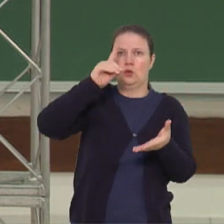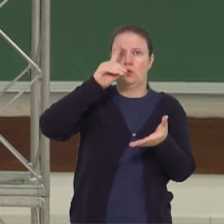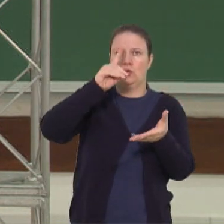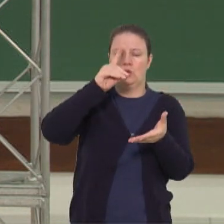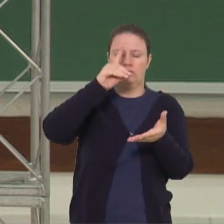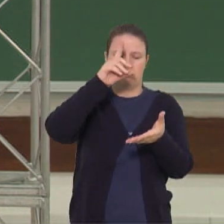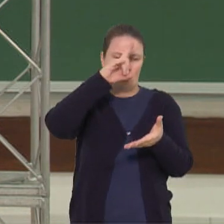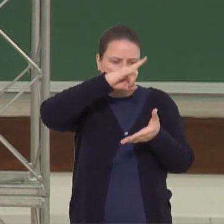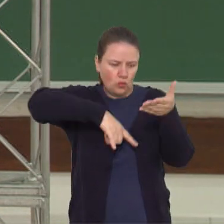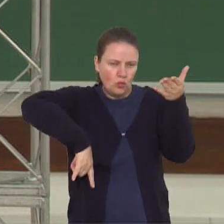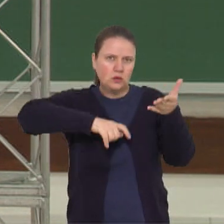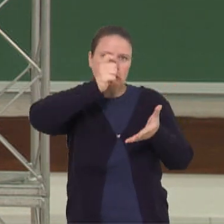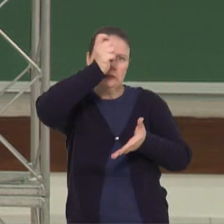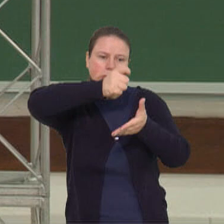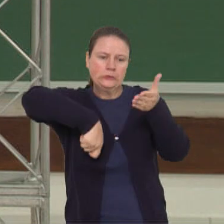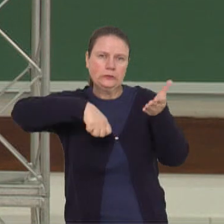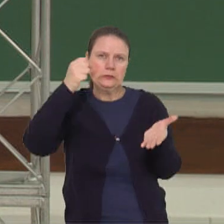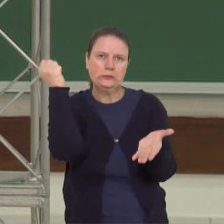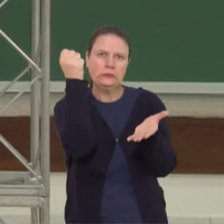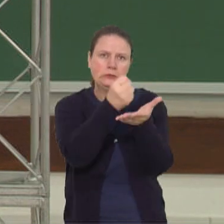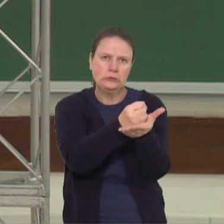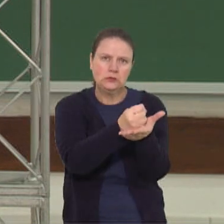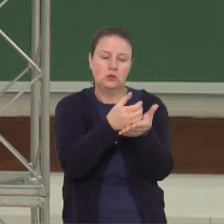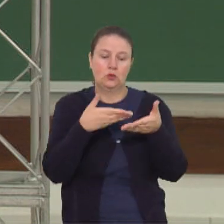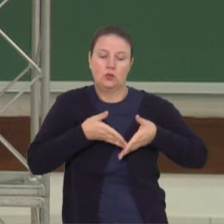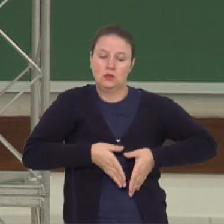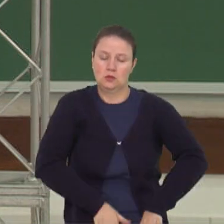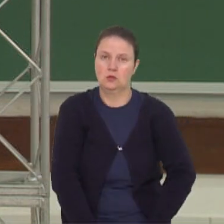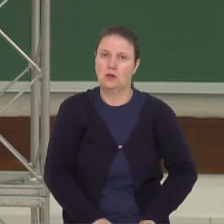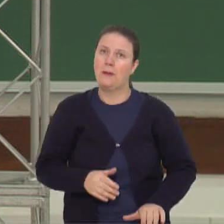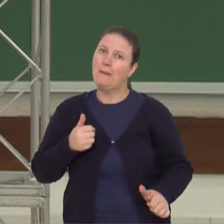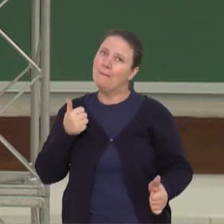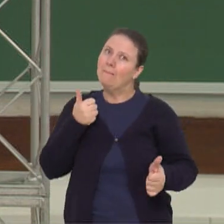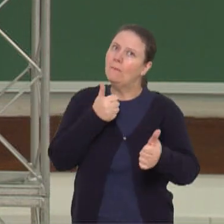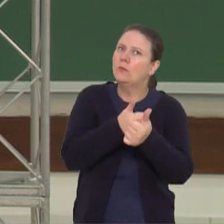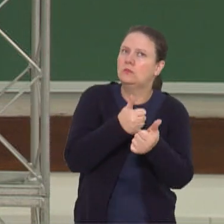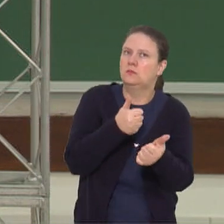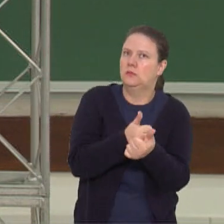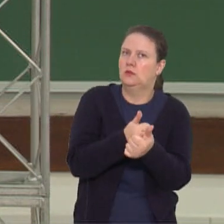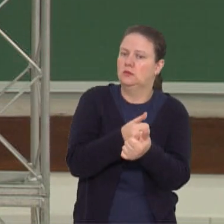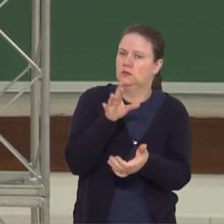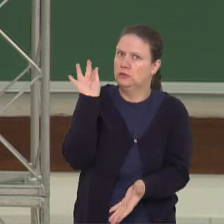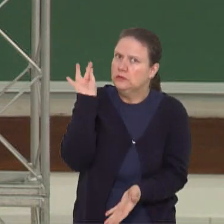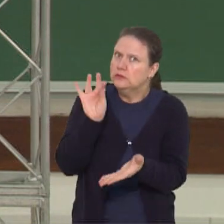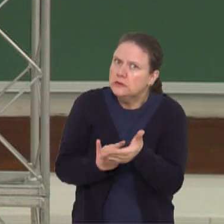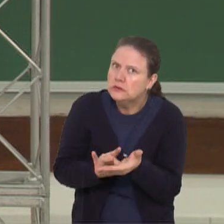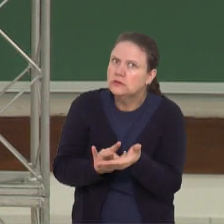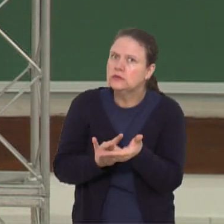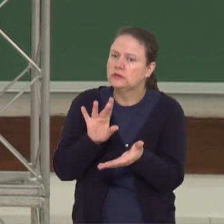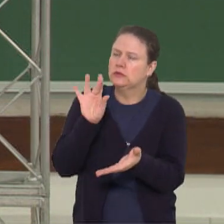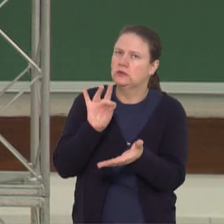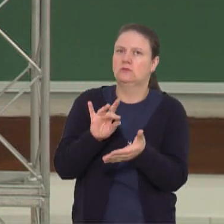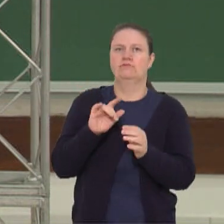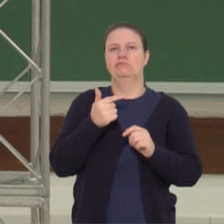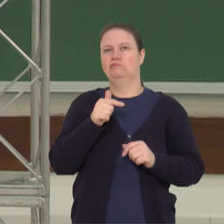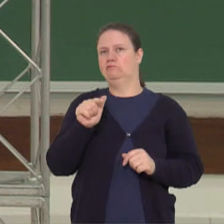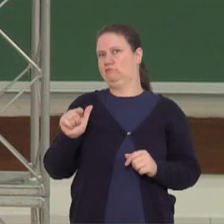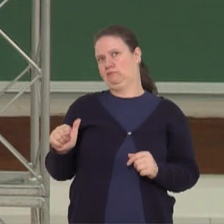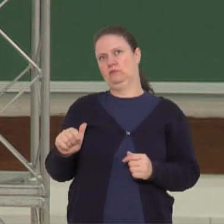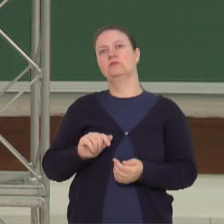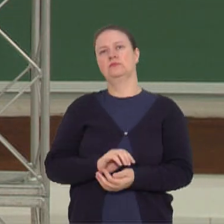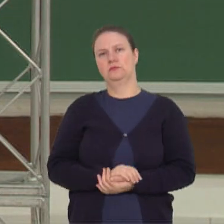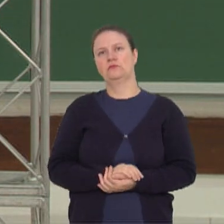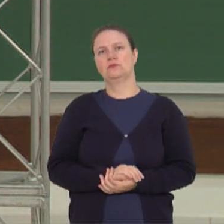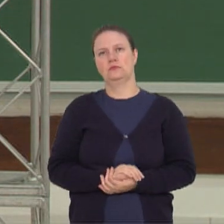nasceu nessas datas. Então, é uma suposição, uma aproximação, não uma certeza, não uma exatidão.